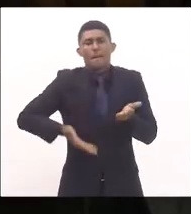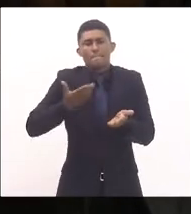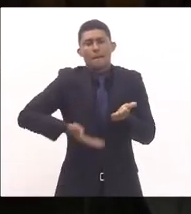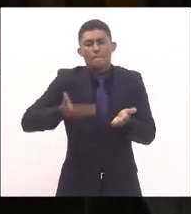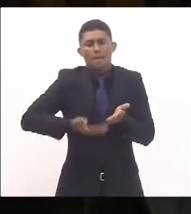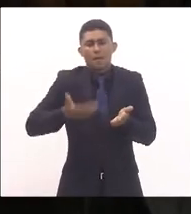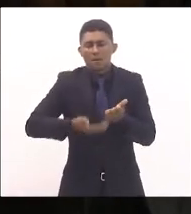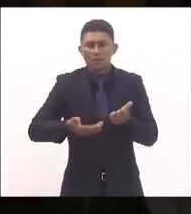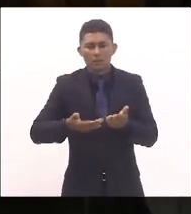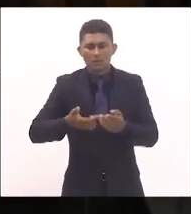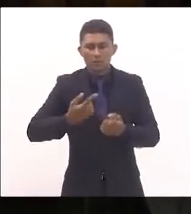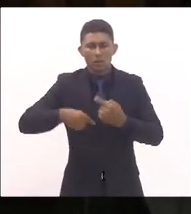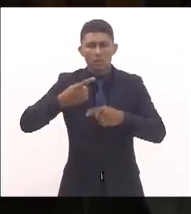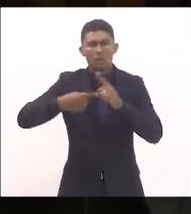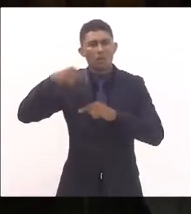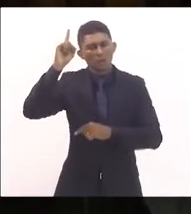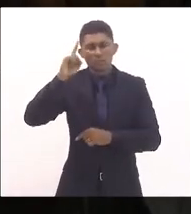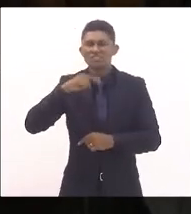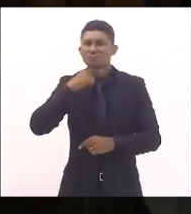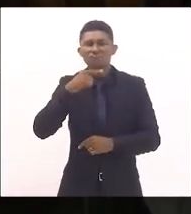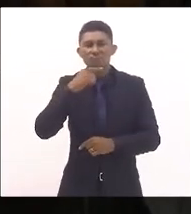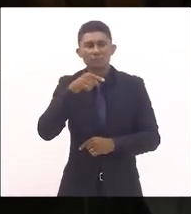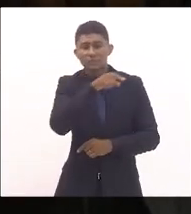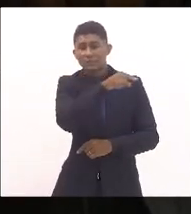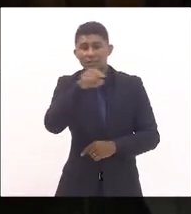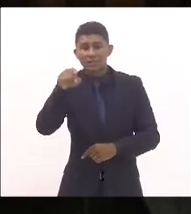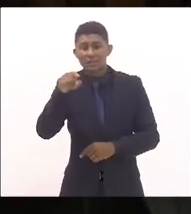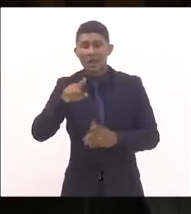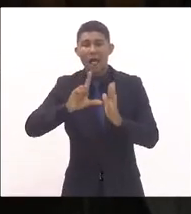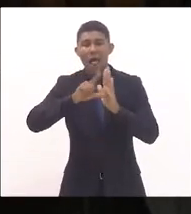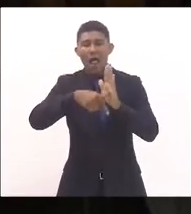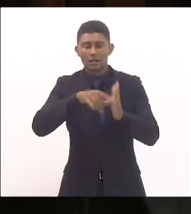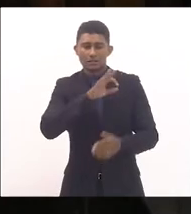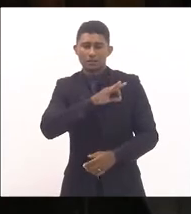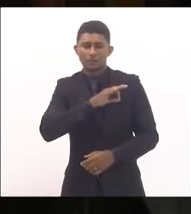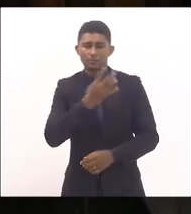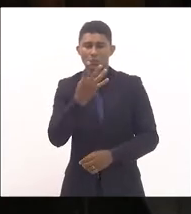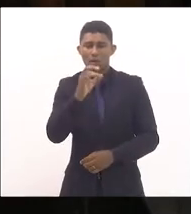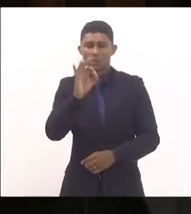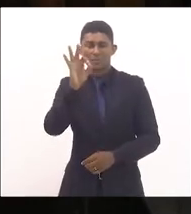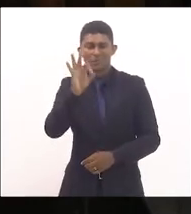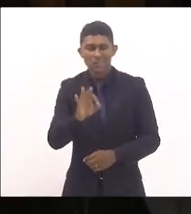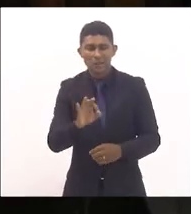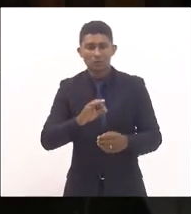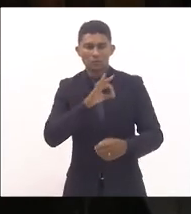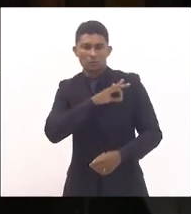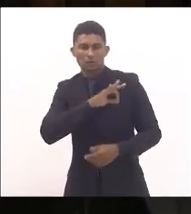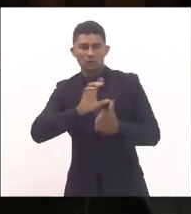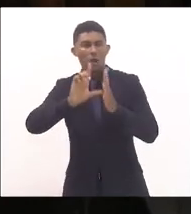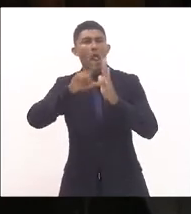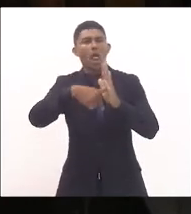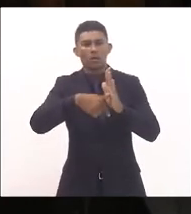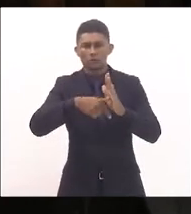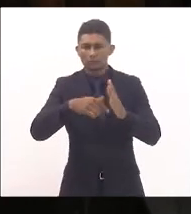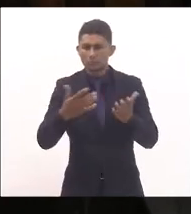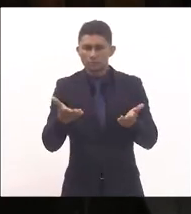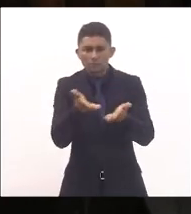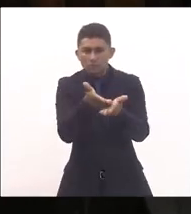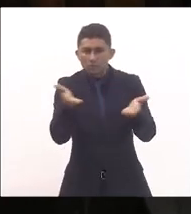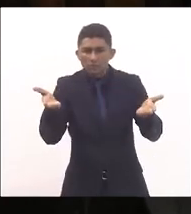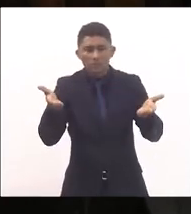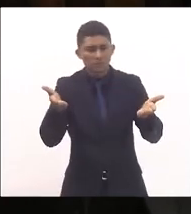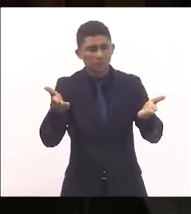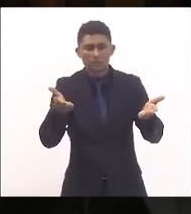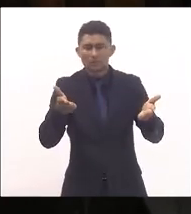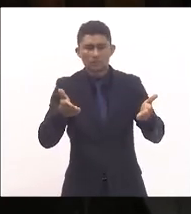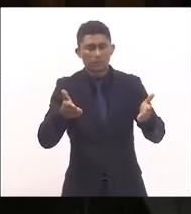mais de 40% de defasagem nos seus salários. Os servidores do Estado do Rio de Janeiro empobreceram.